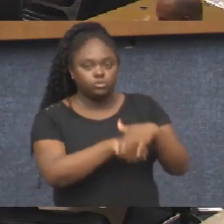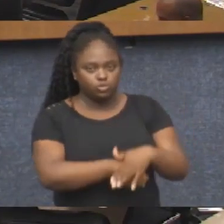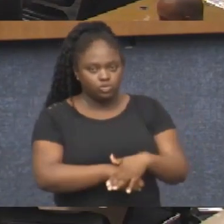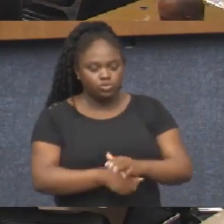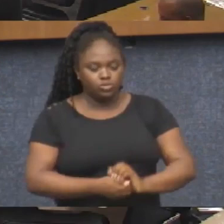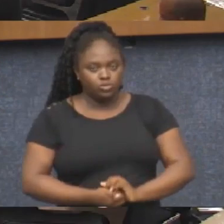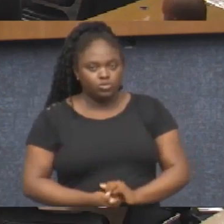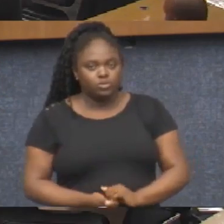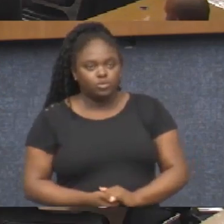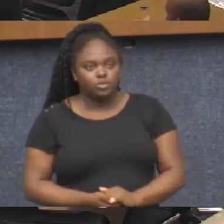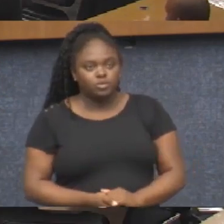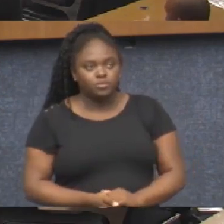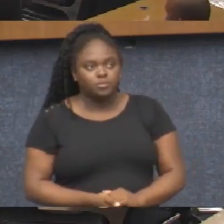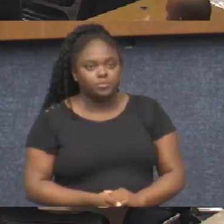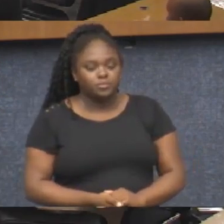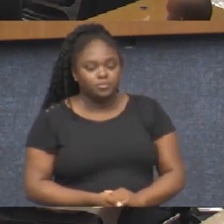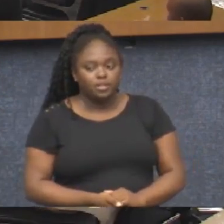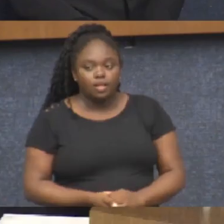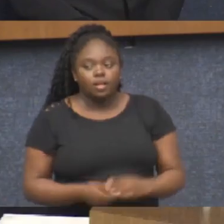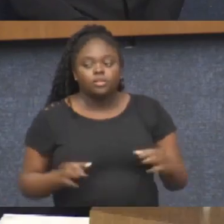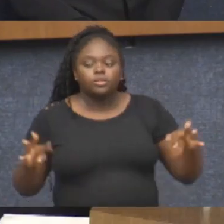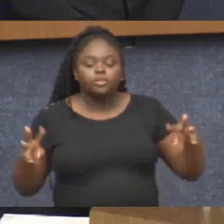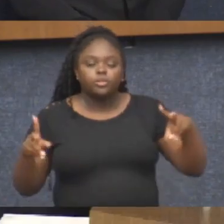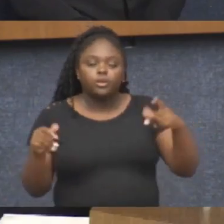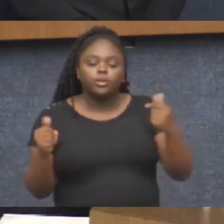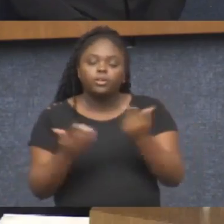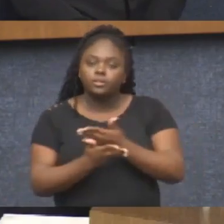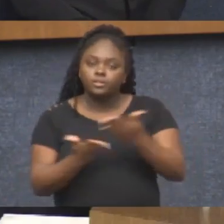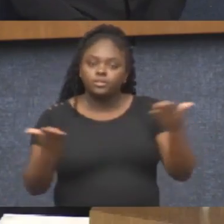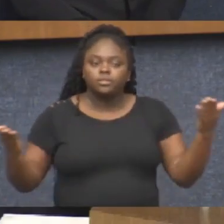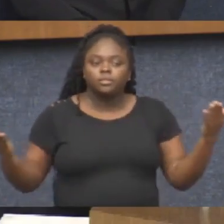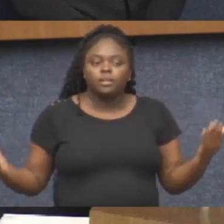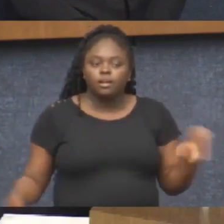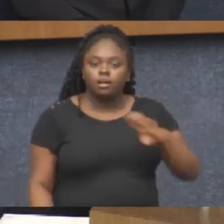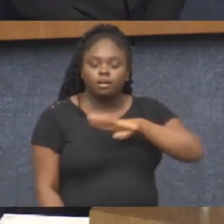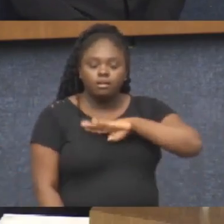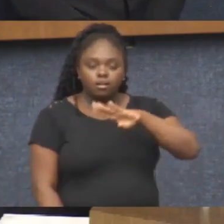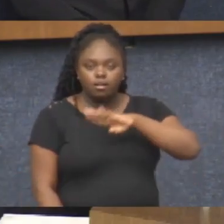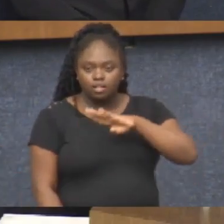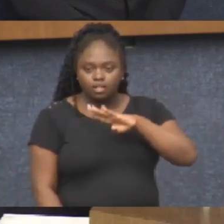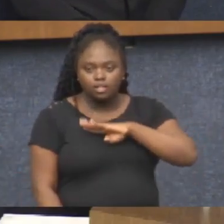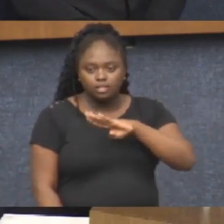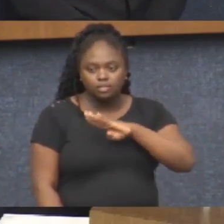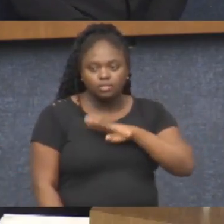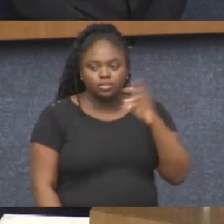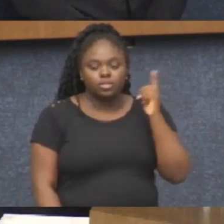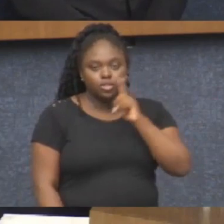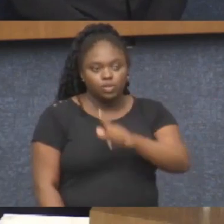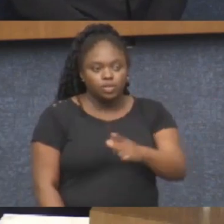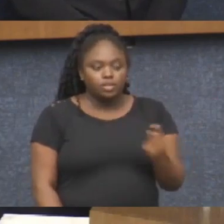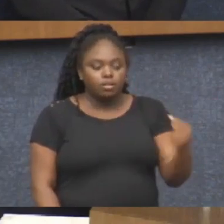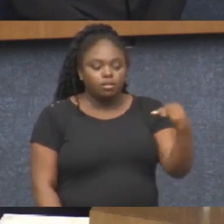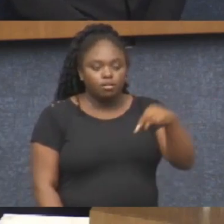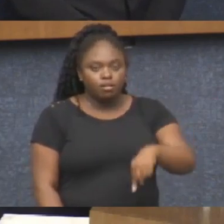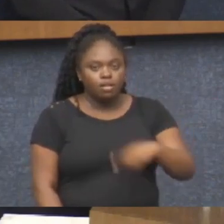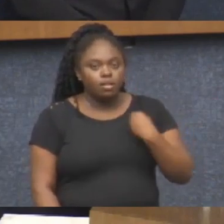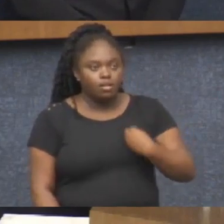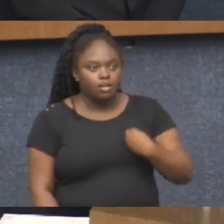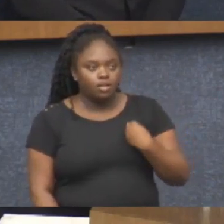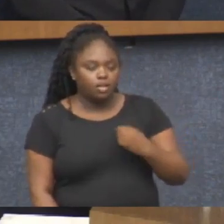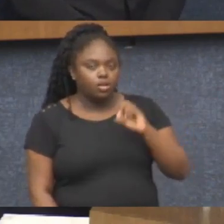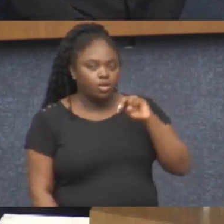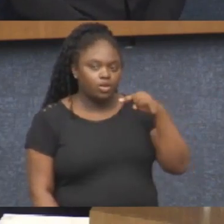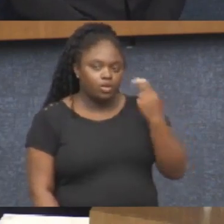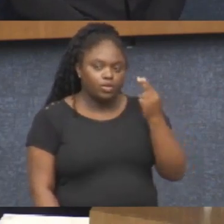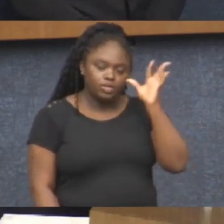noite. A todos que estão na plateia, todos os colegas que conseguiram vir, né, presencialmente ou que estão